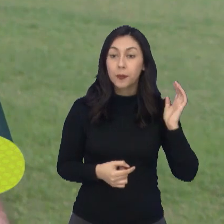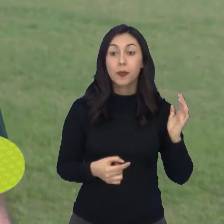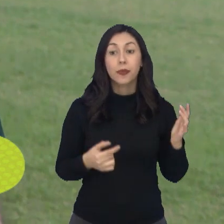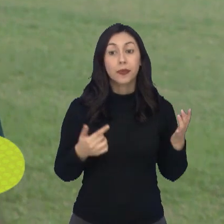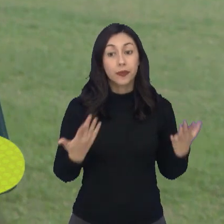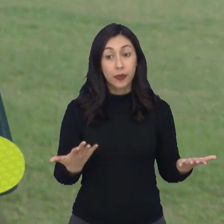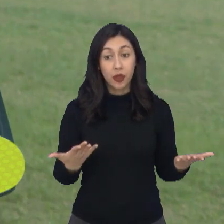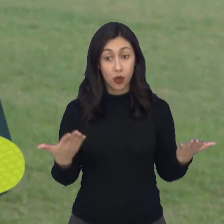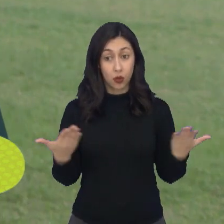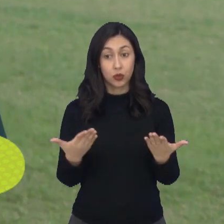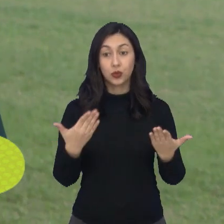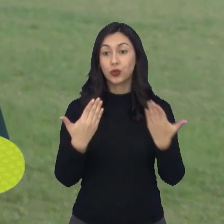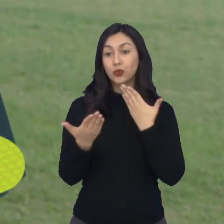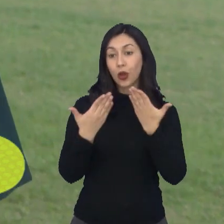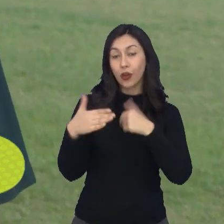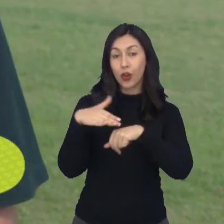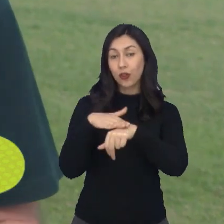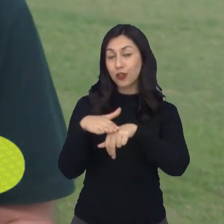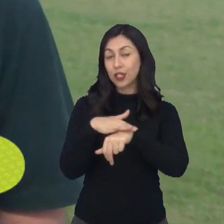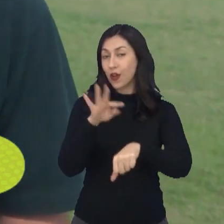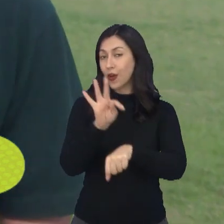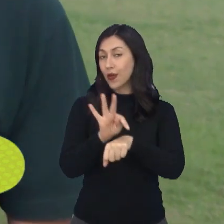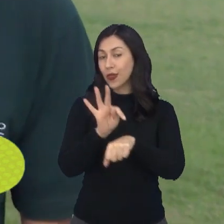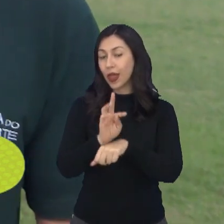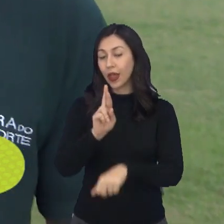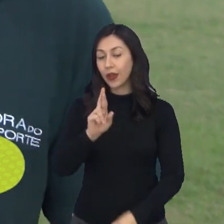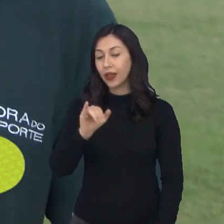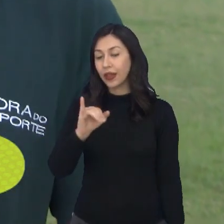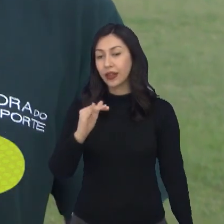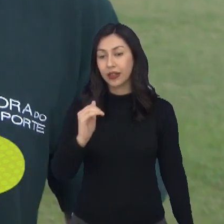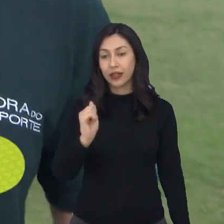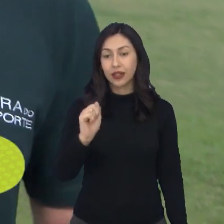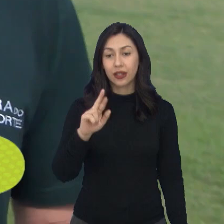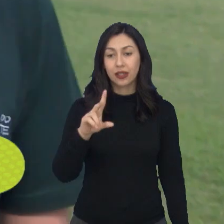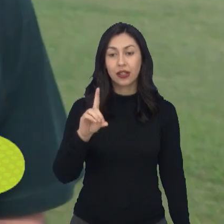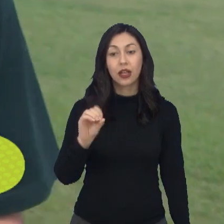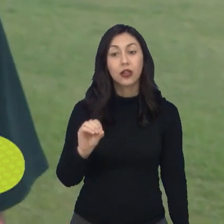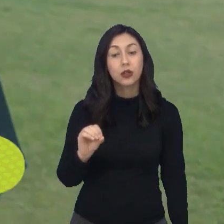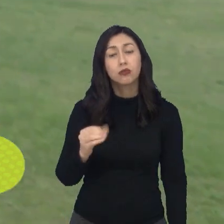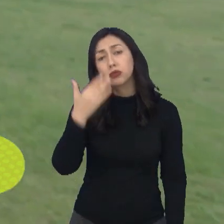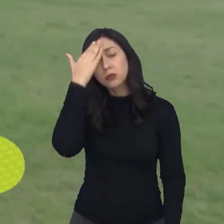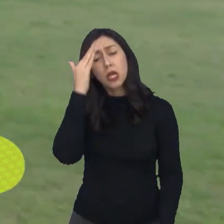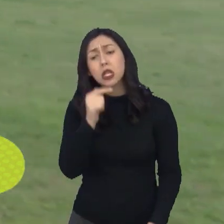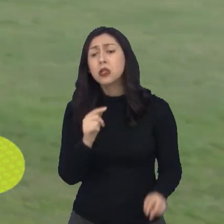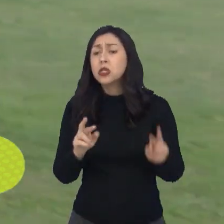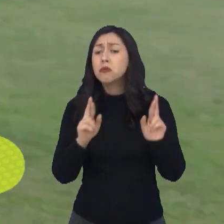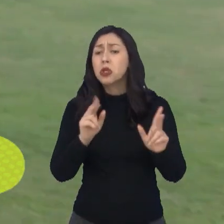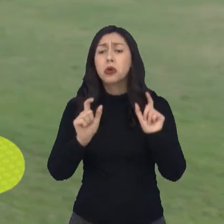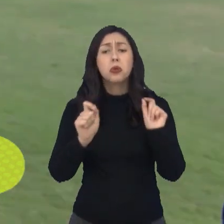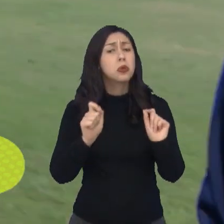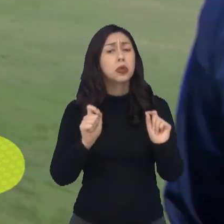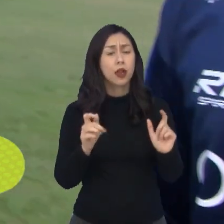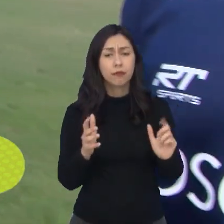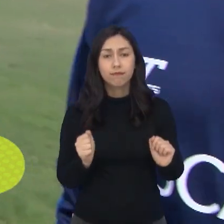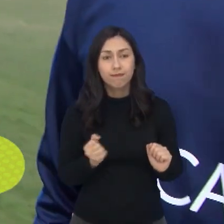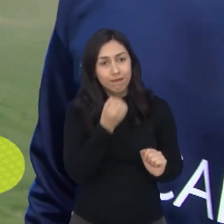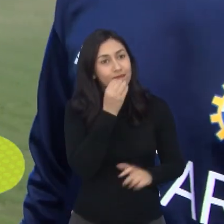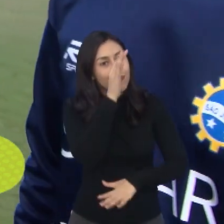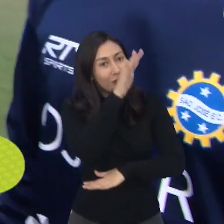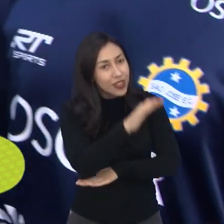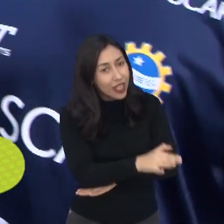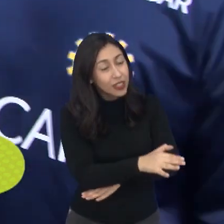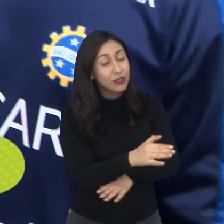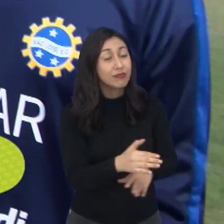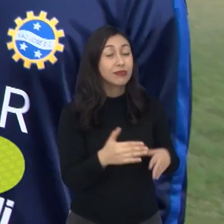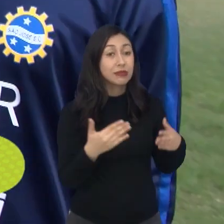gente vai conversar com o técnico Ricardo Costa para saber um pouco do que ele espera sobre essa partida contra o Santo André. Muito boa tarde, Ricardo.